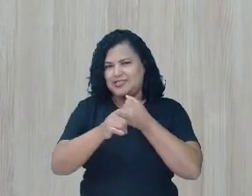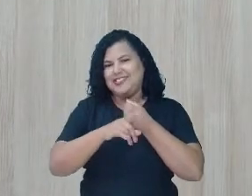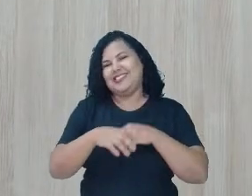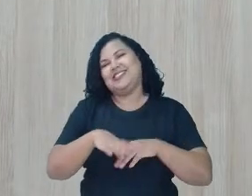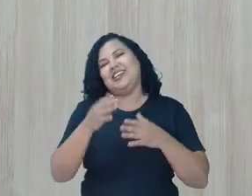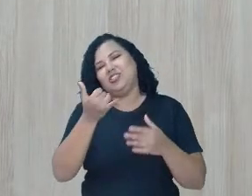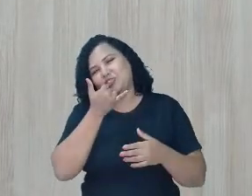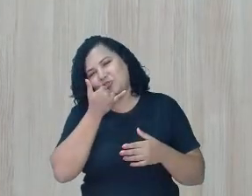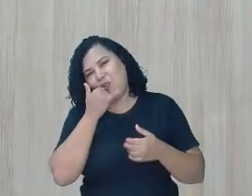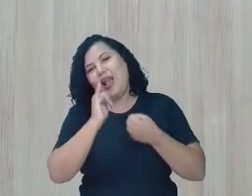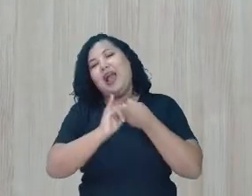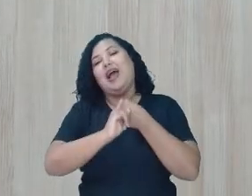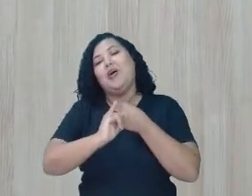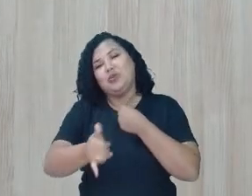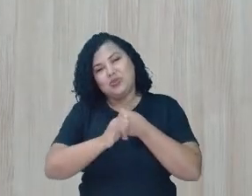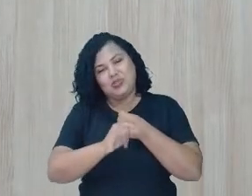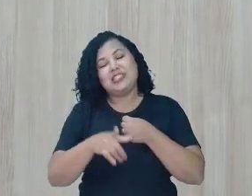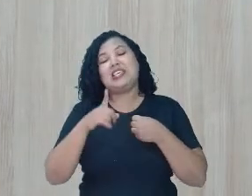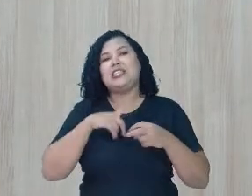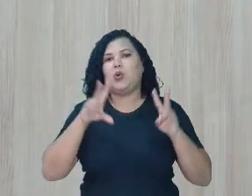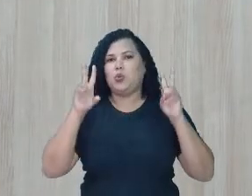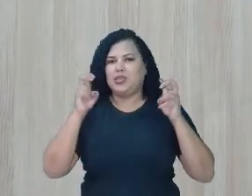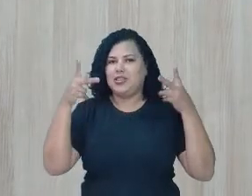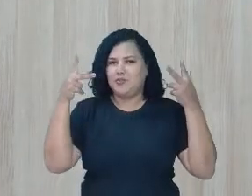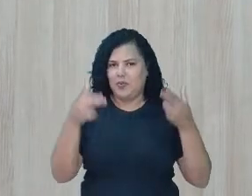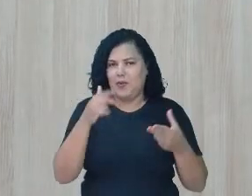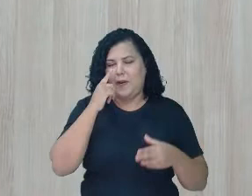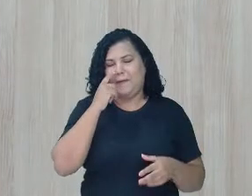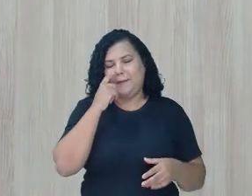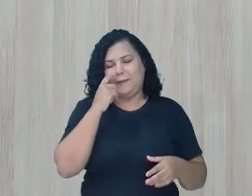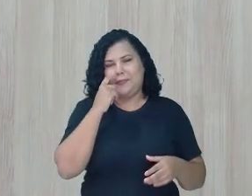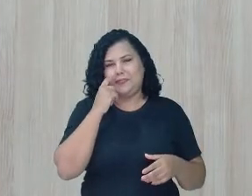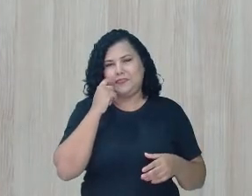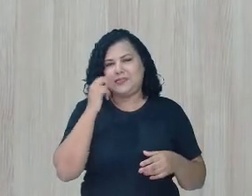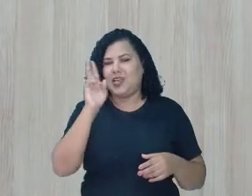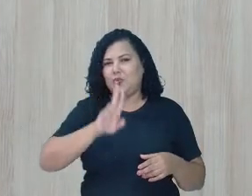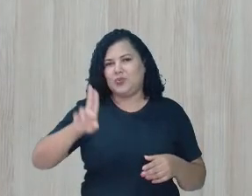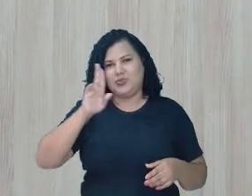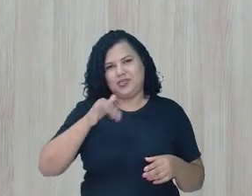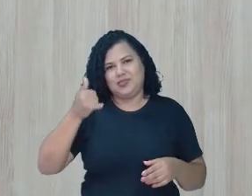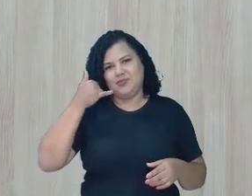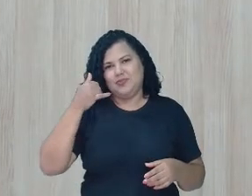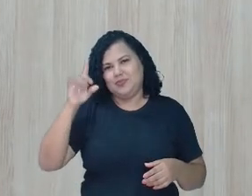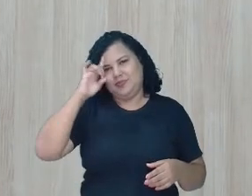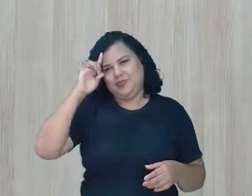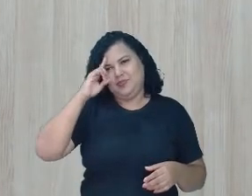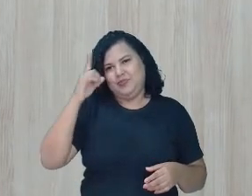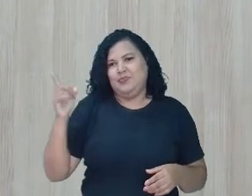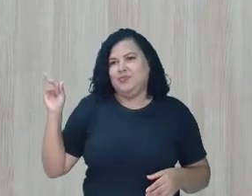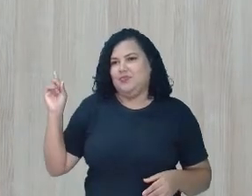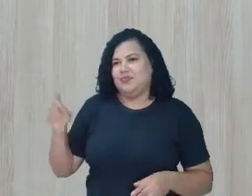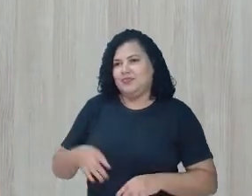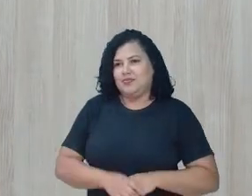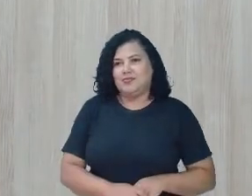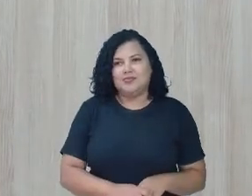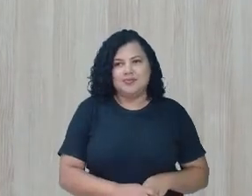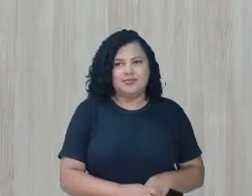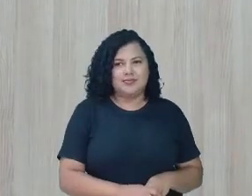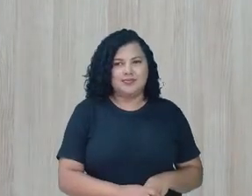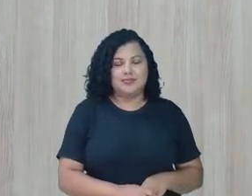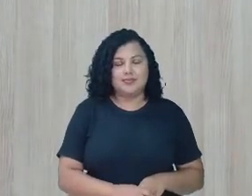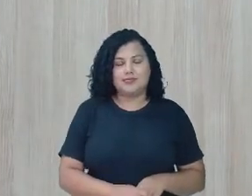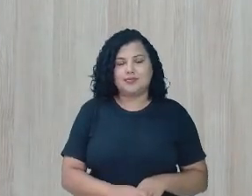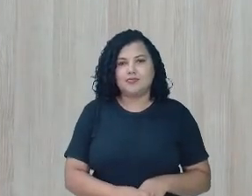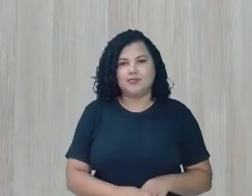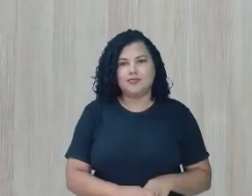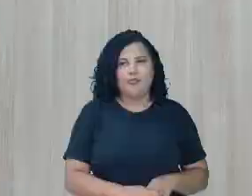aborda o mesmo tema, que é também o uso dos celulares no nosso dia a dia. Ó,